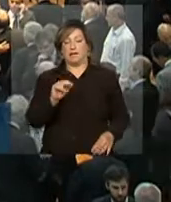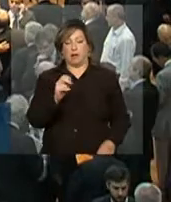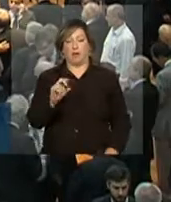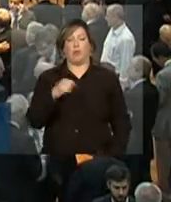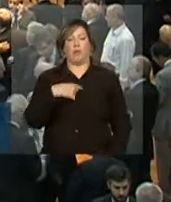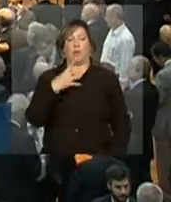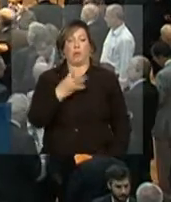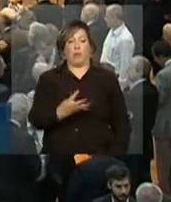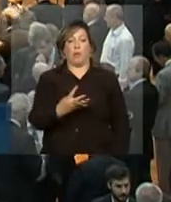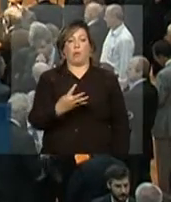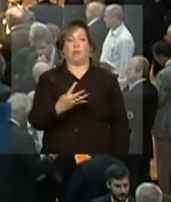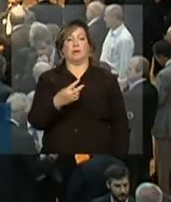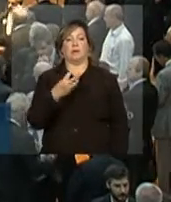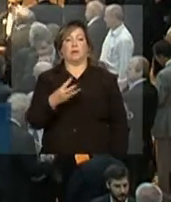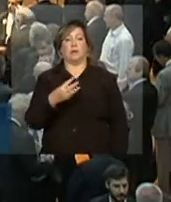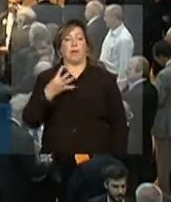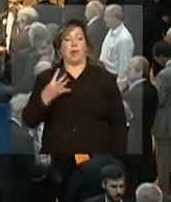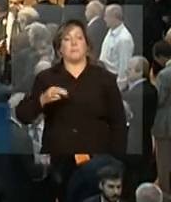de 43